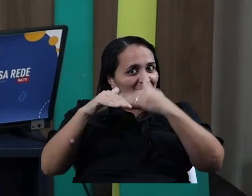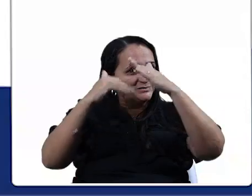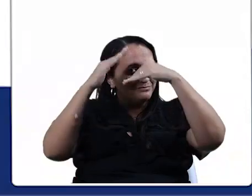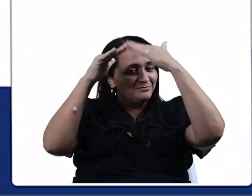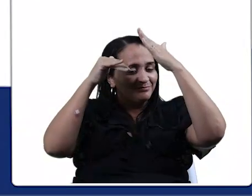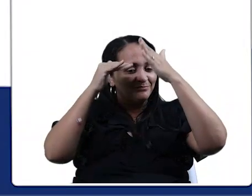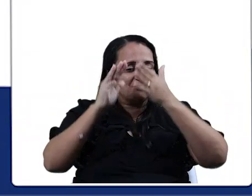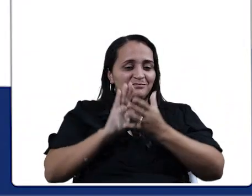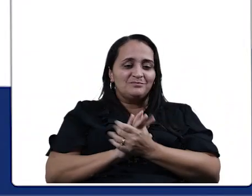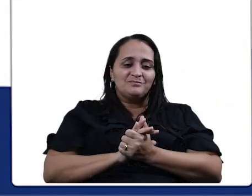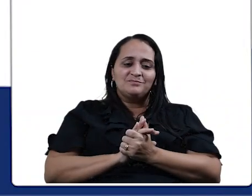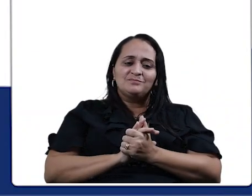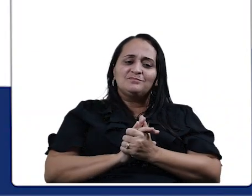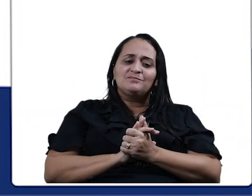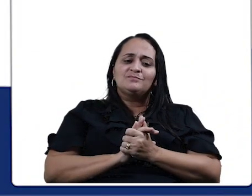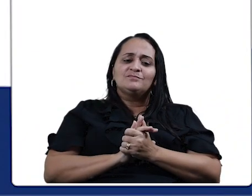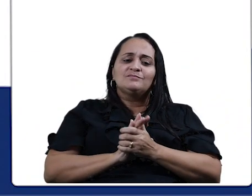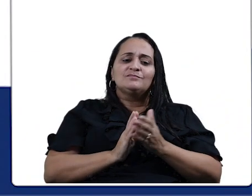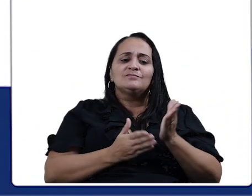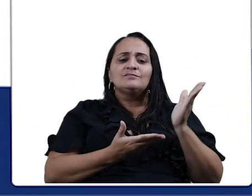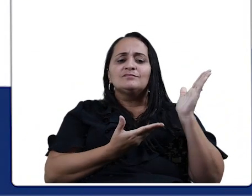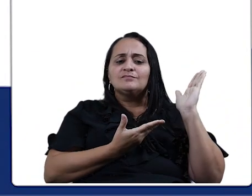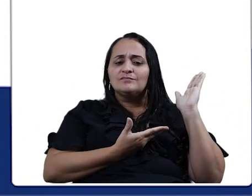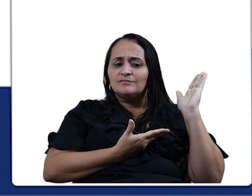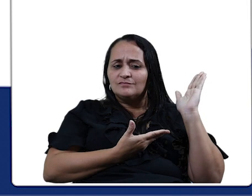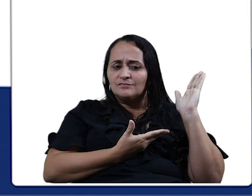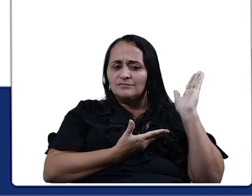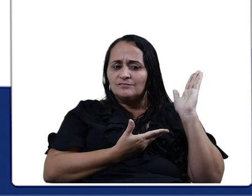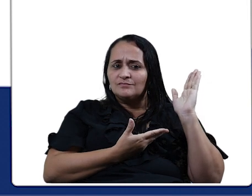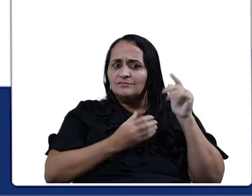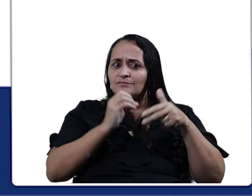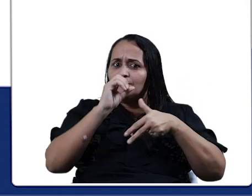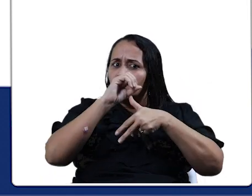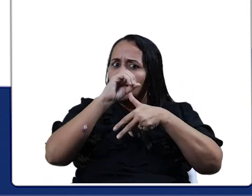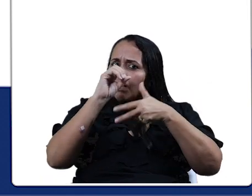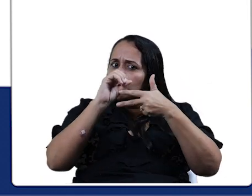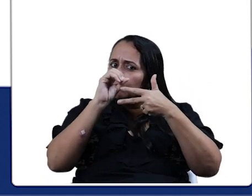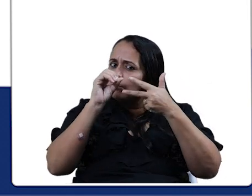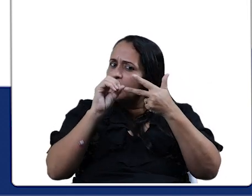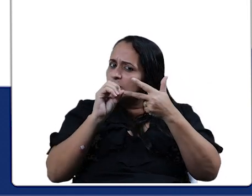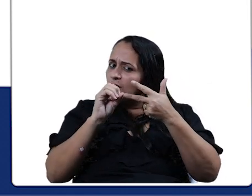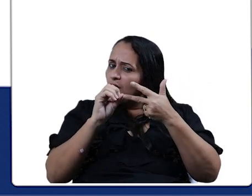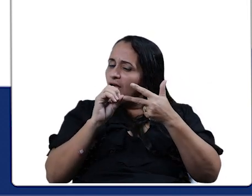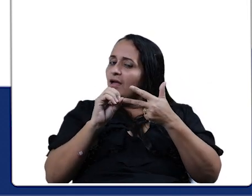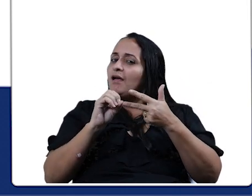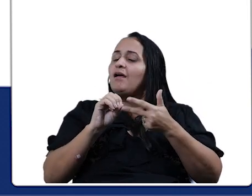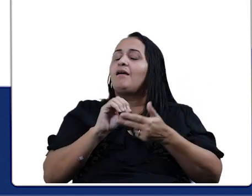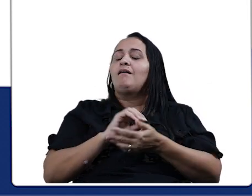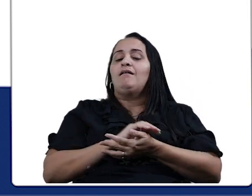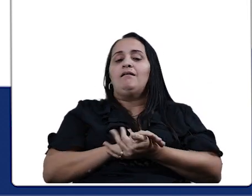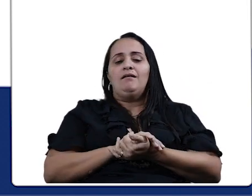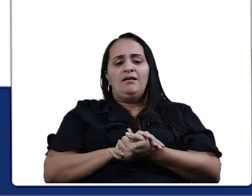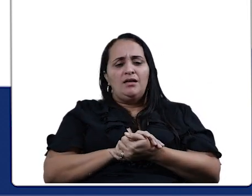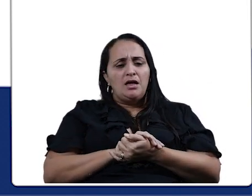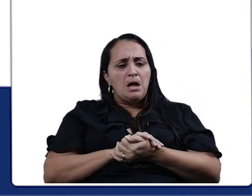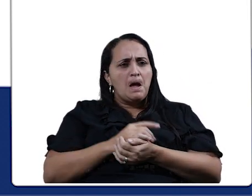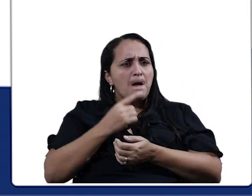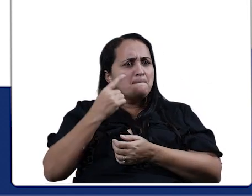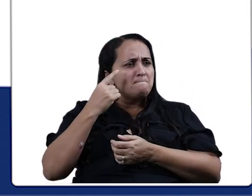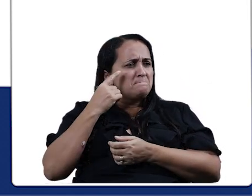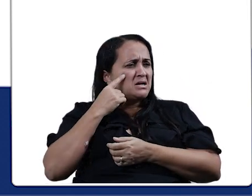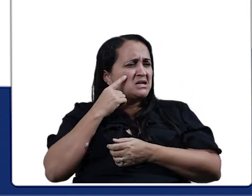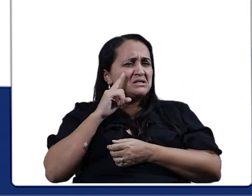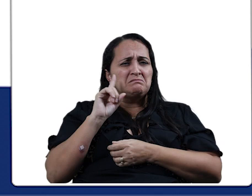atenção logo porque essa questão, olha, é do Enem. Então não pense que